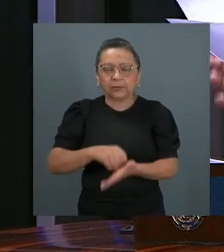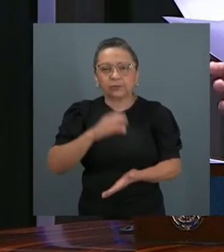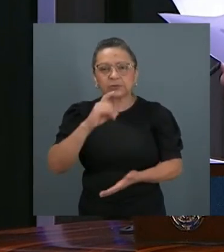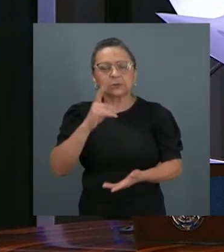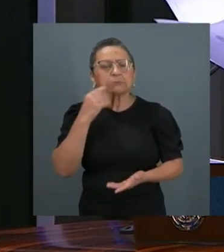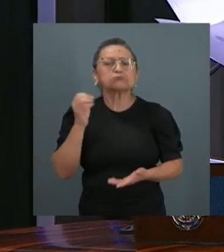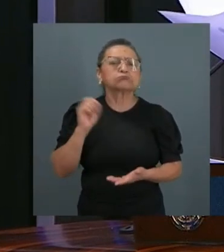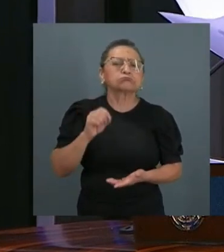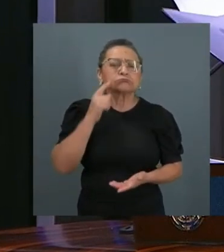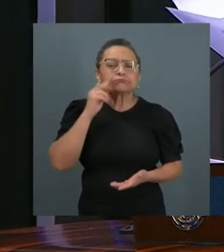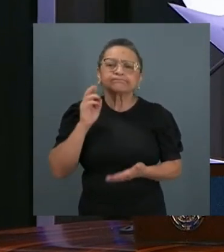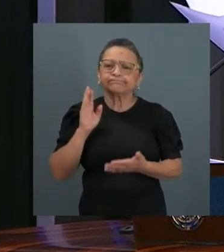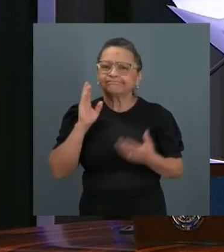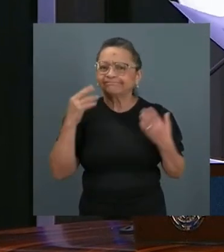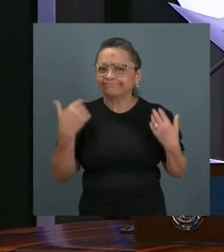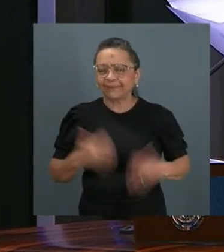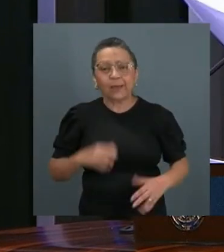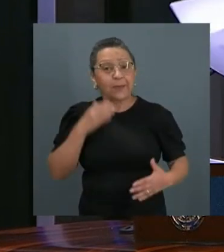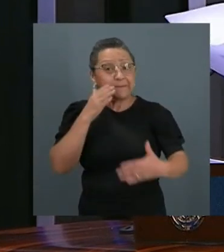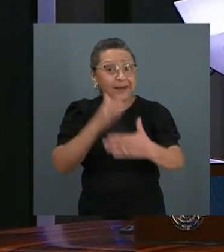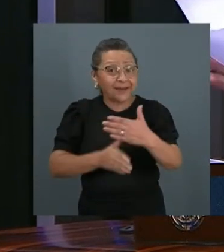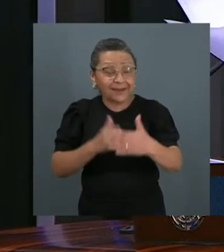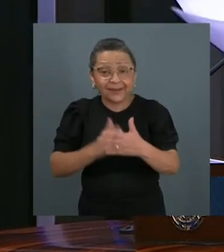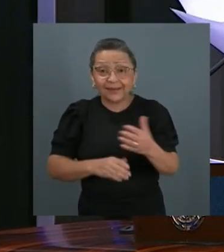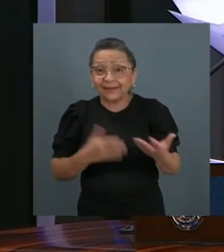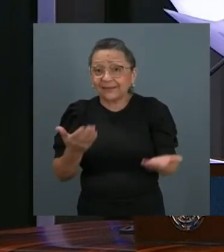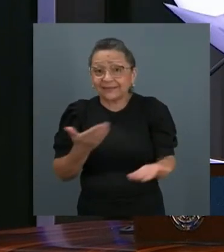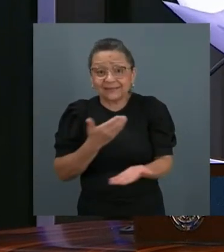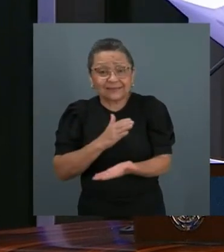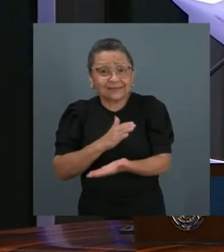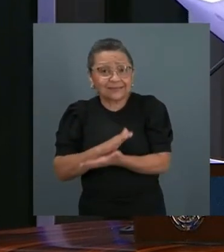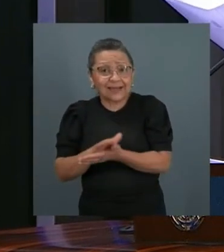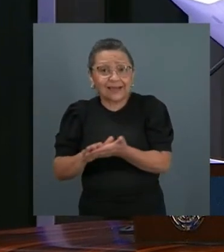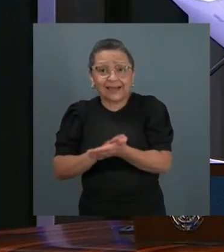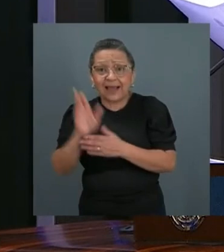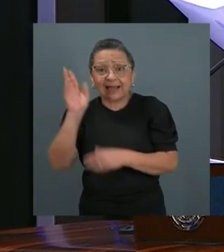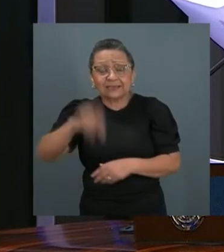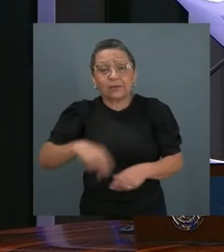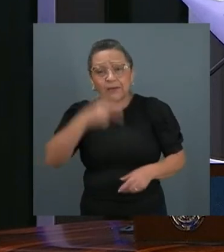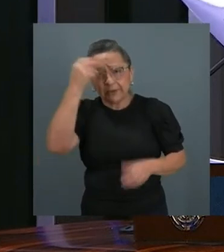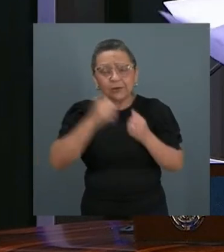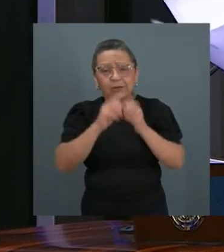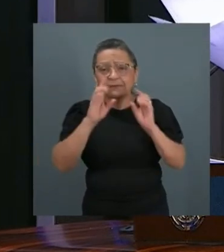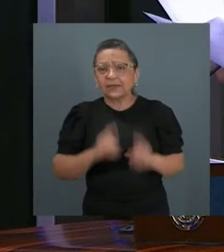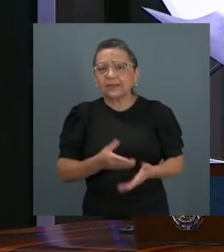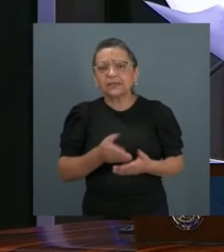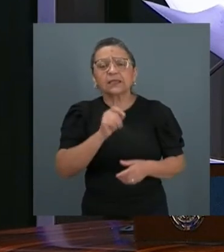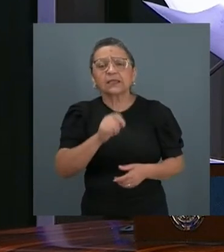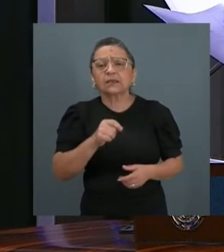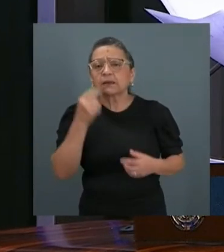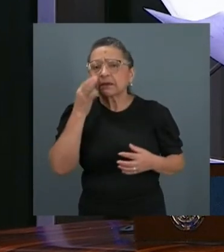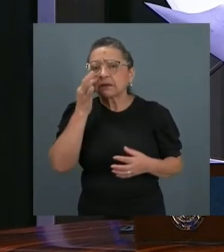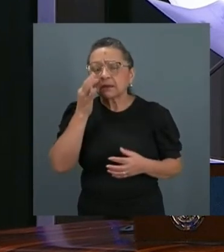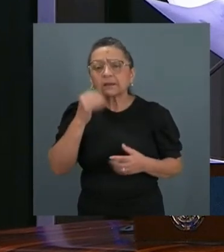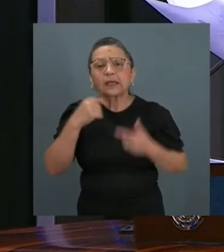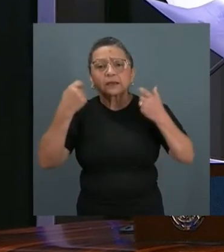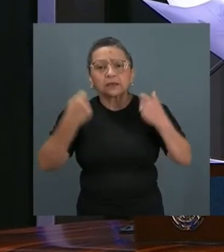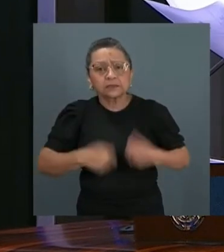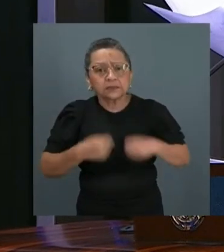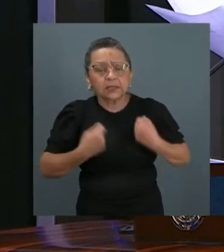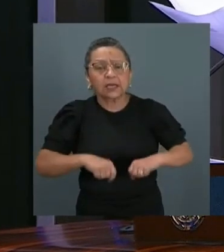representa de fato uma barreira desarrazoada à pessoa com deficiência, que diante da carência